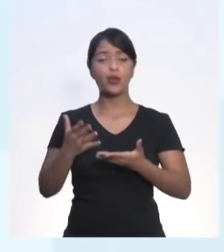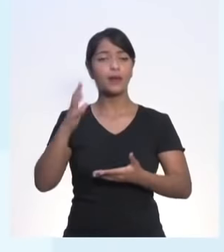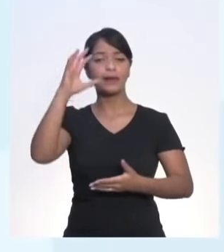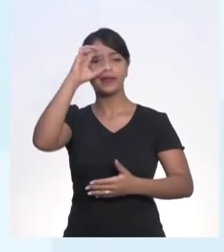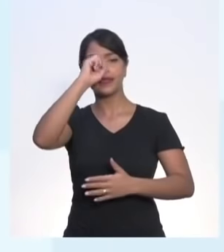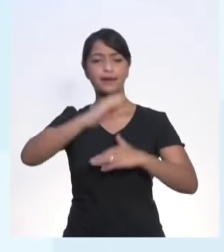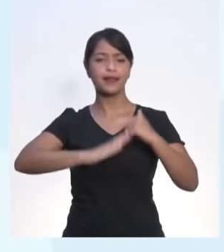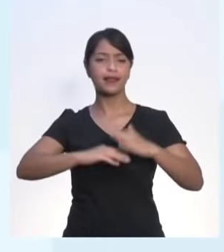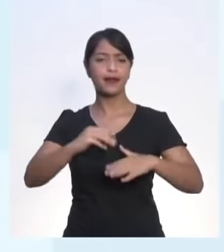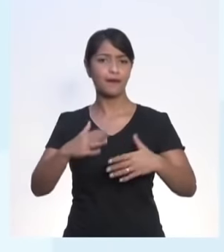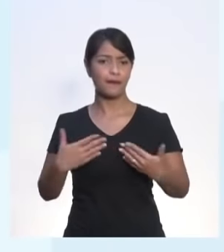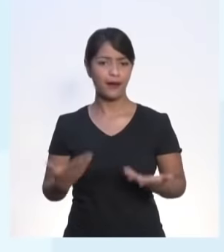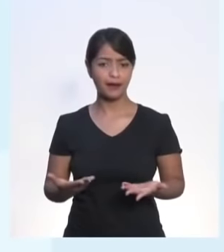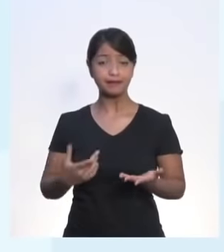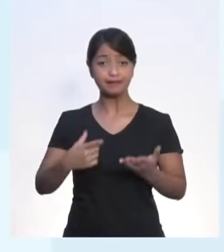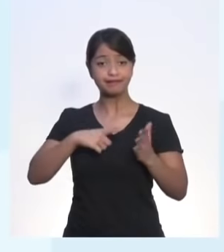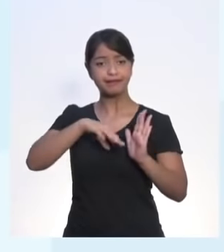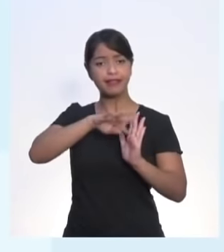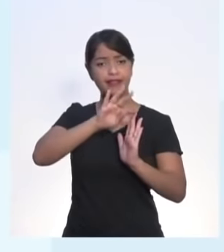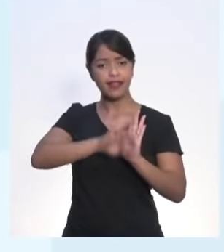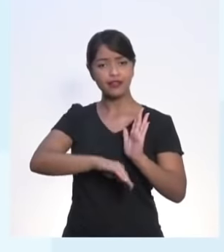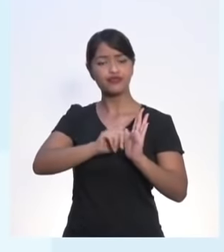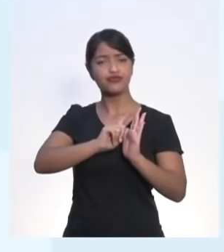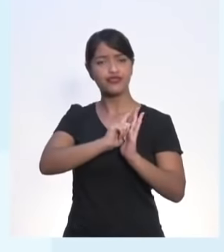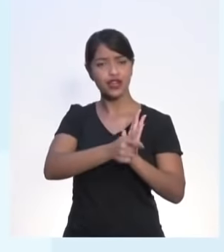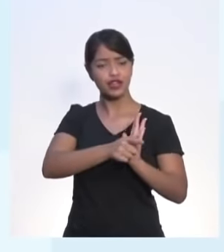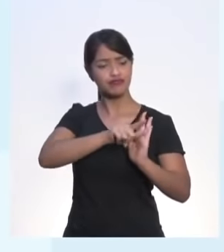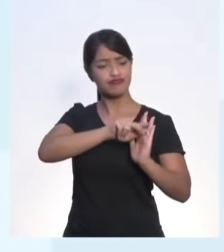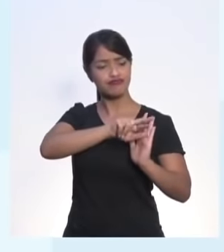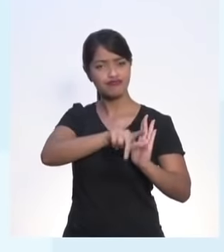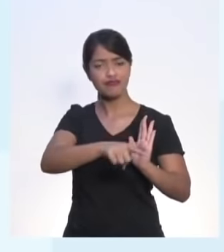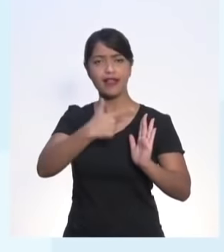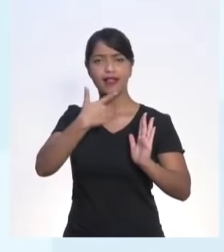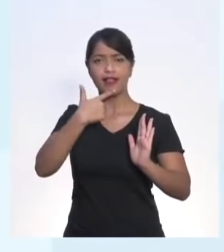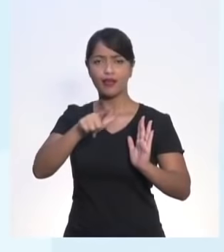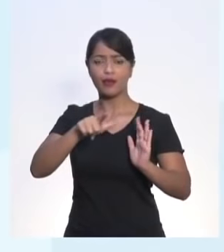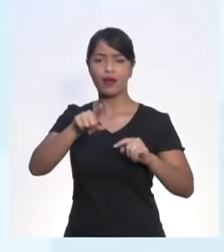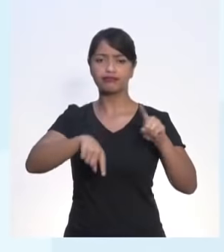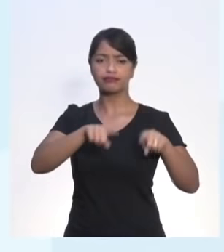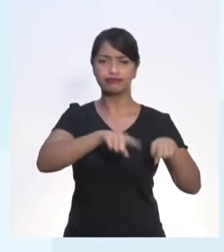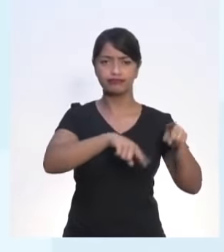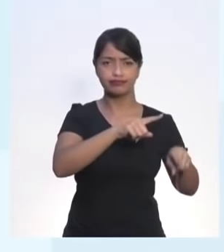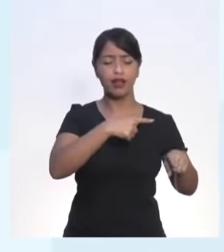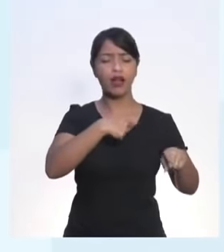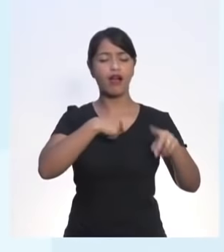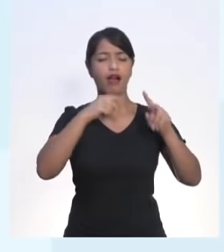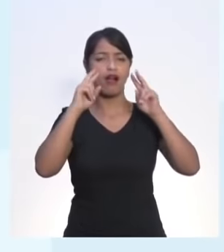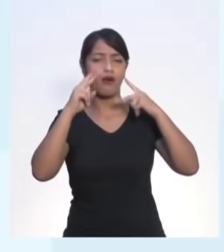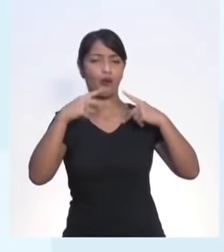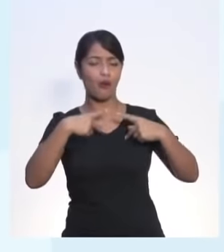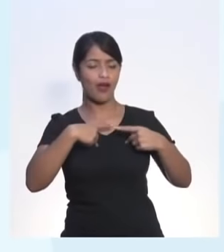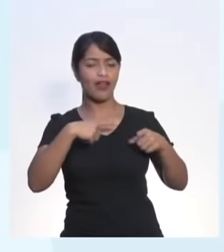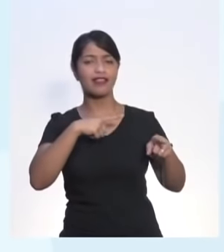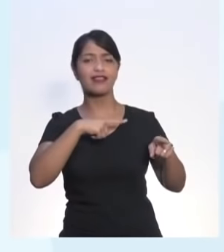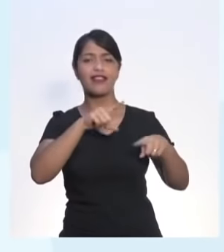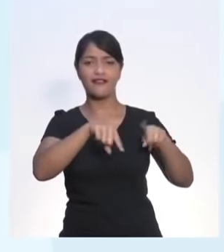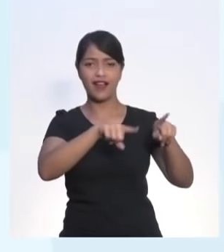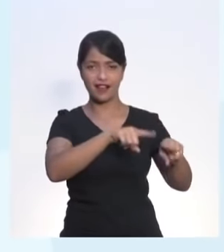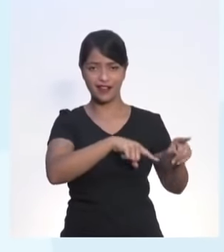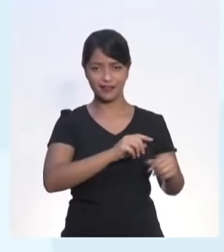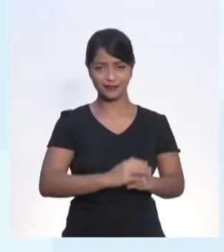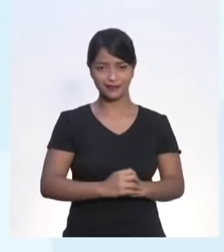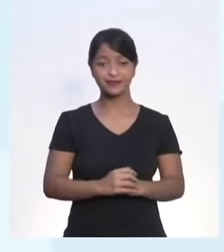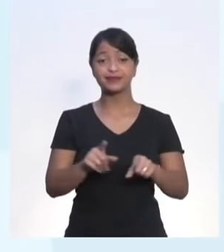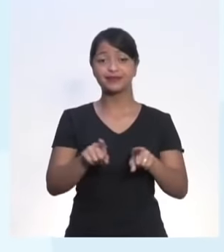hoje será reconhecer em textos de diferentes gêneros as variedades da língua falada,